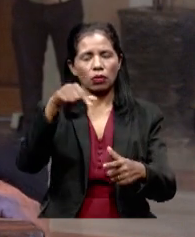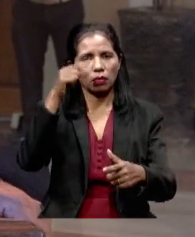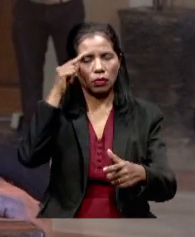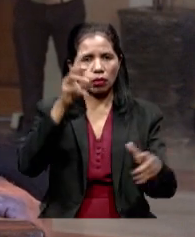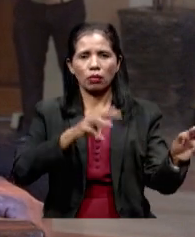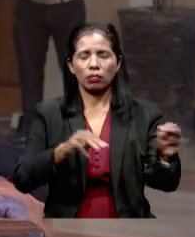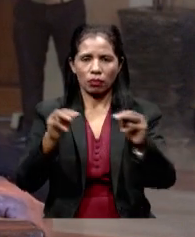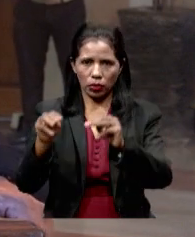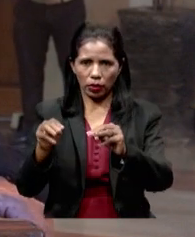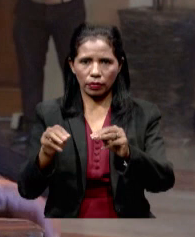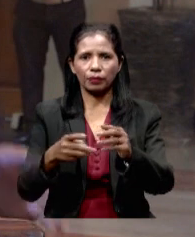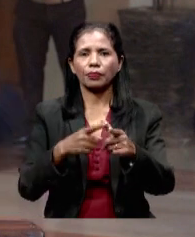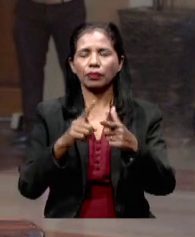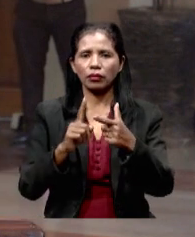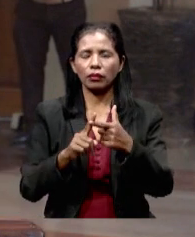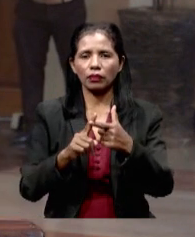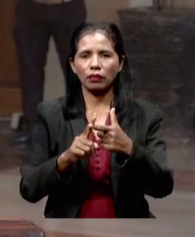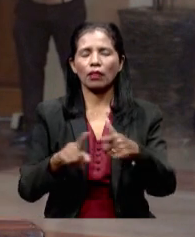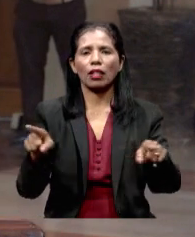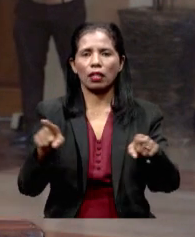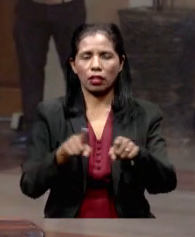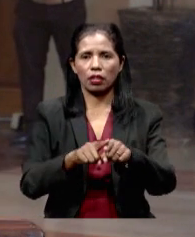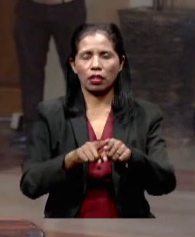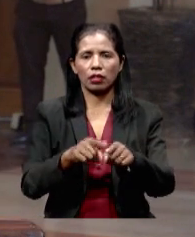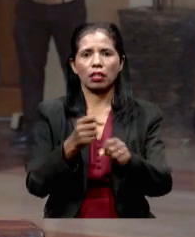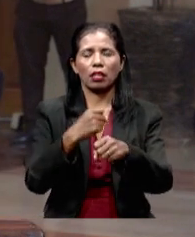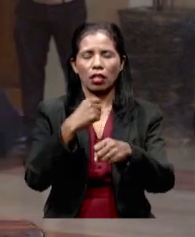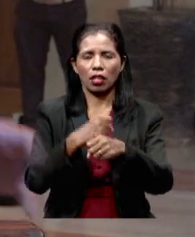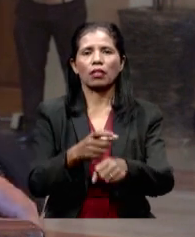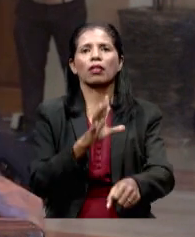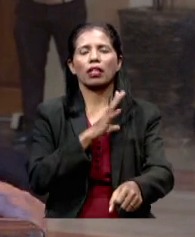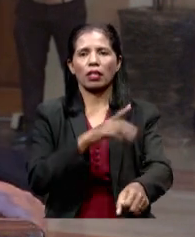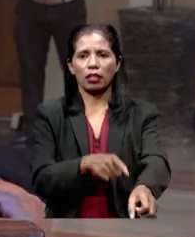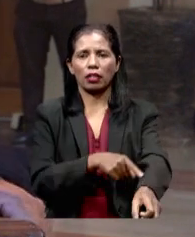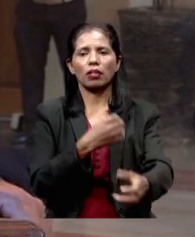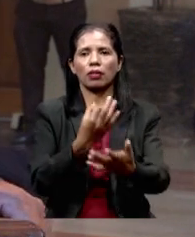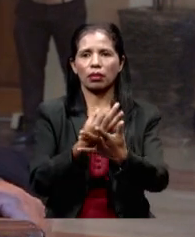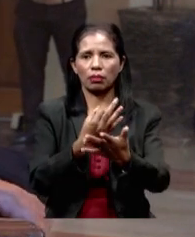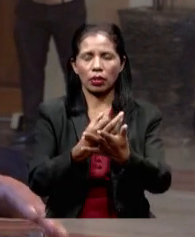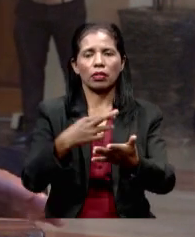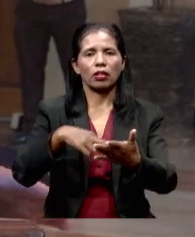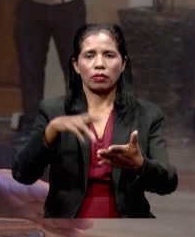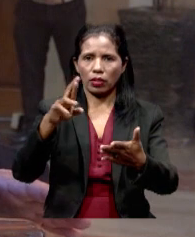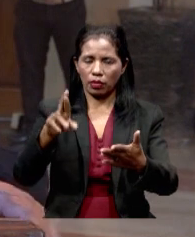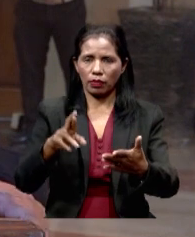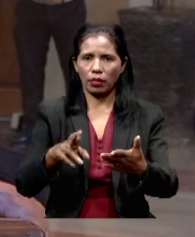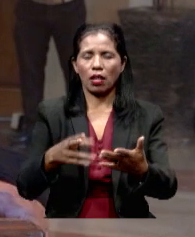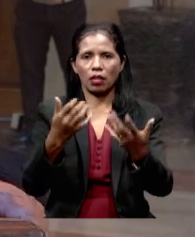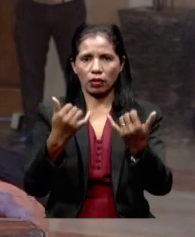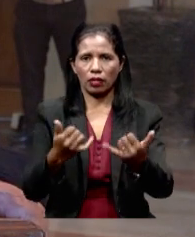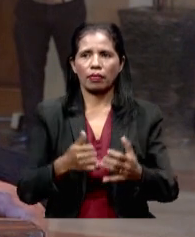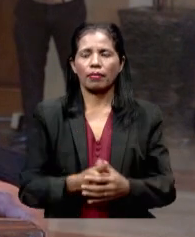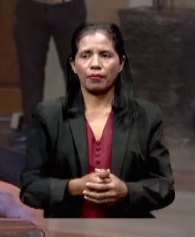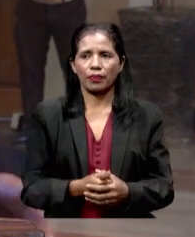muda e nemos mas que provoca demora e orçamento ratificativo. Mas halo